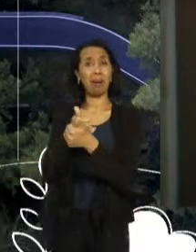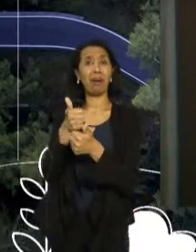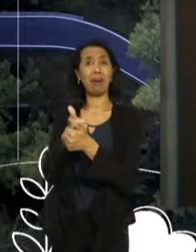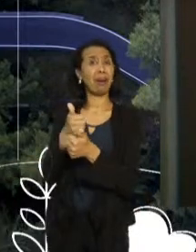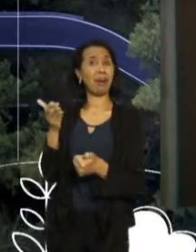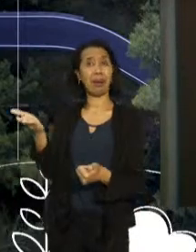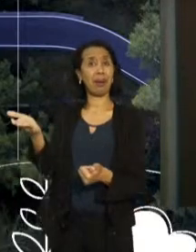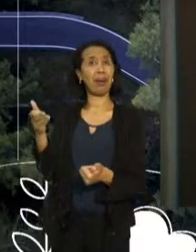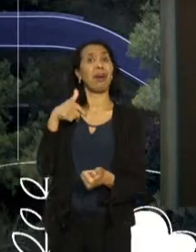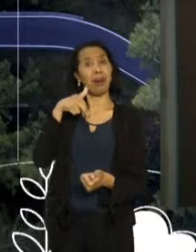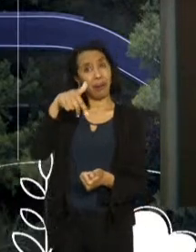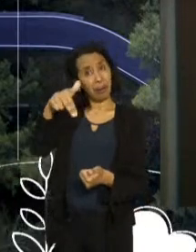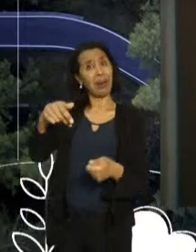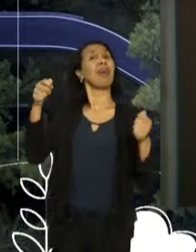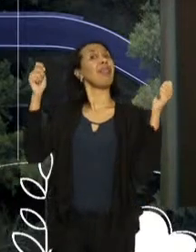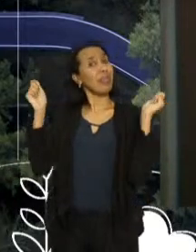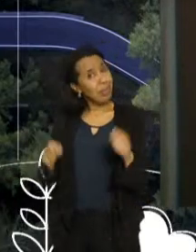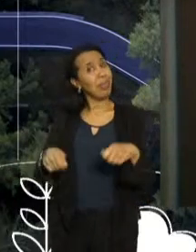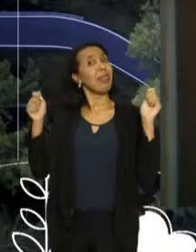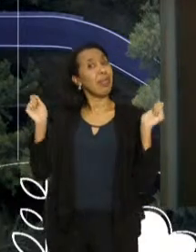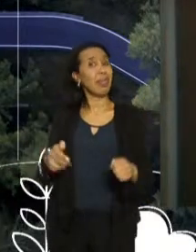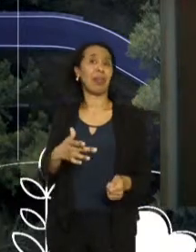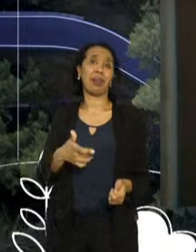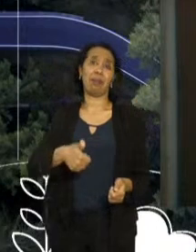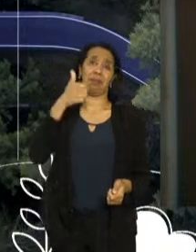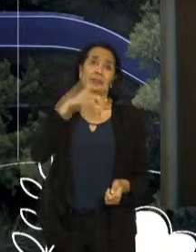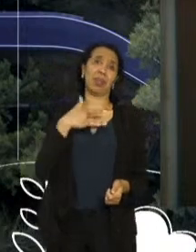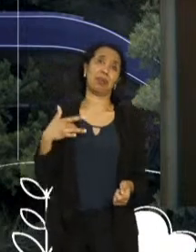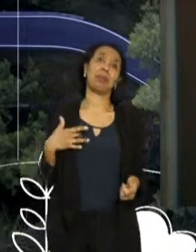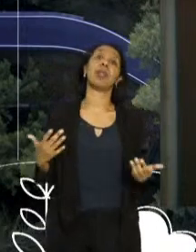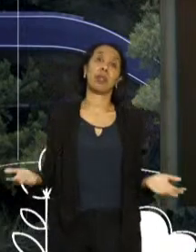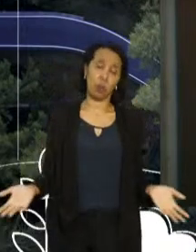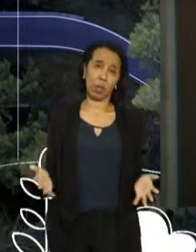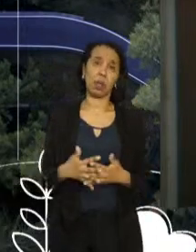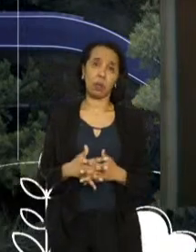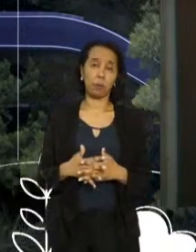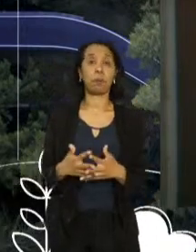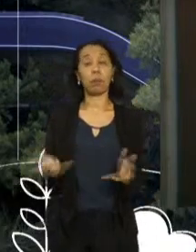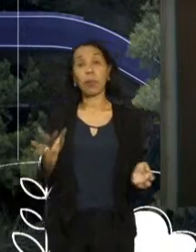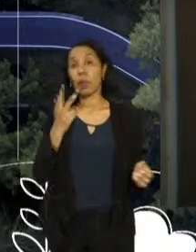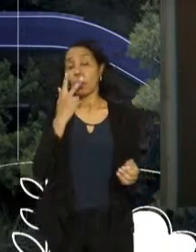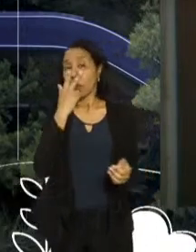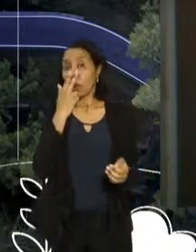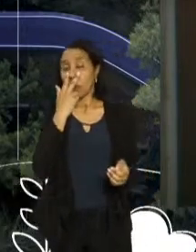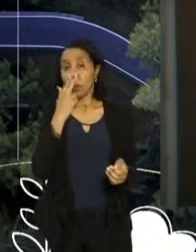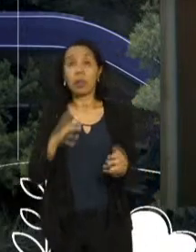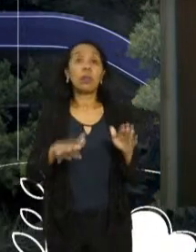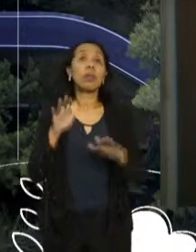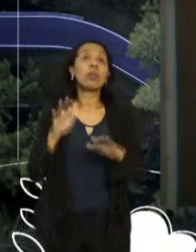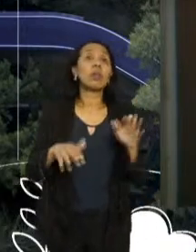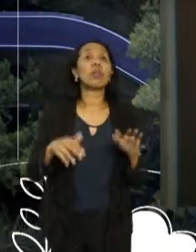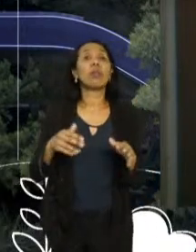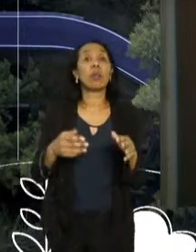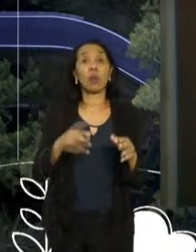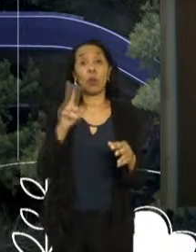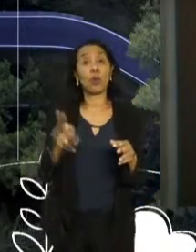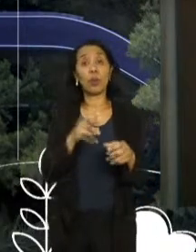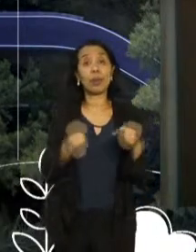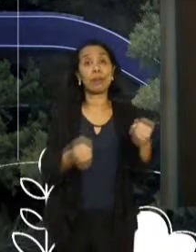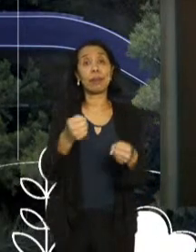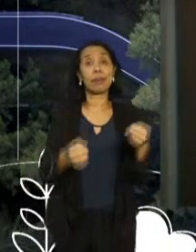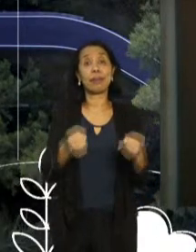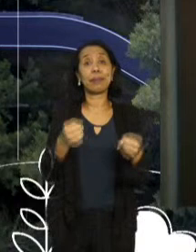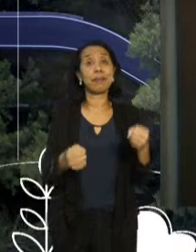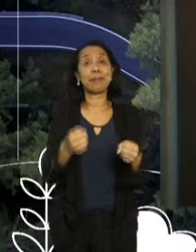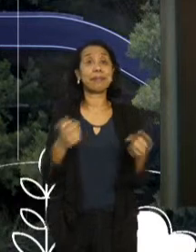próximo, quando poderiam caminhar, ter muito mais saúde, inclusive, do que simplesmente utilizar o veículo. Infelizmente,